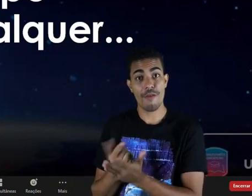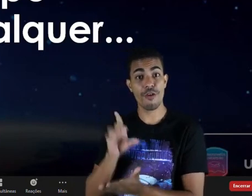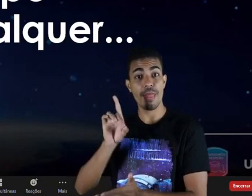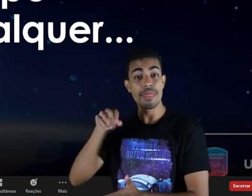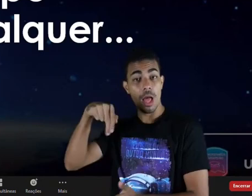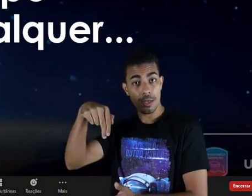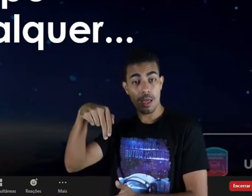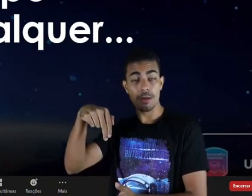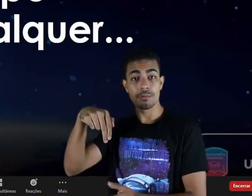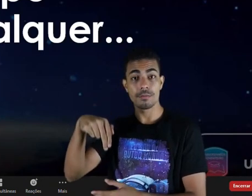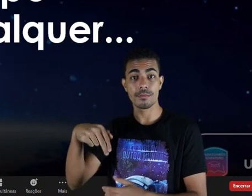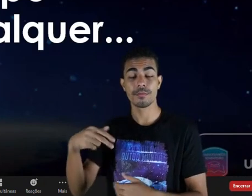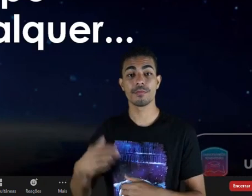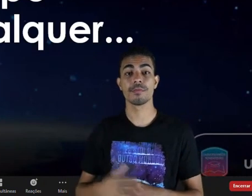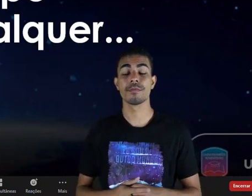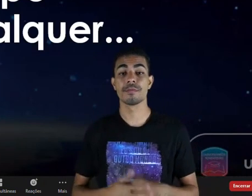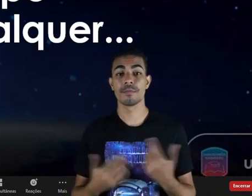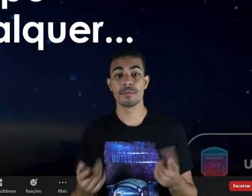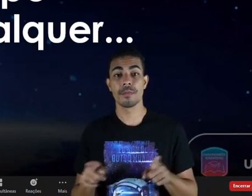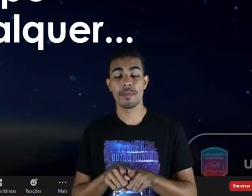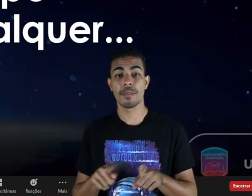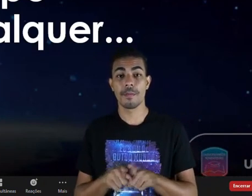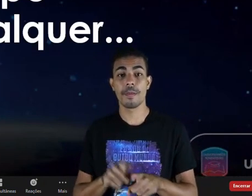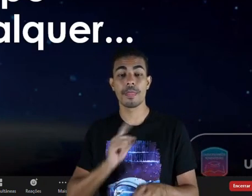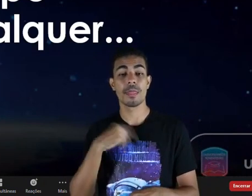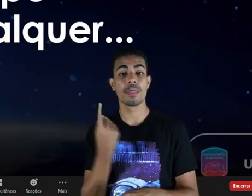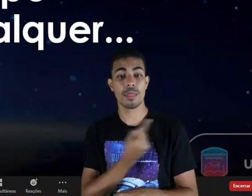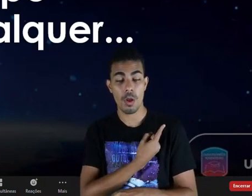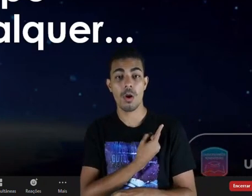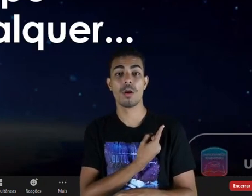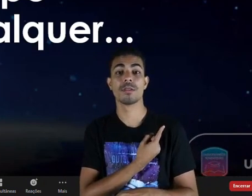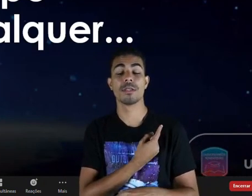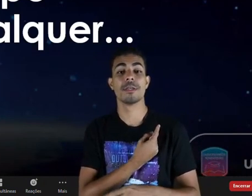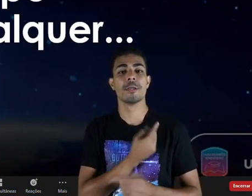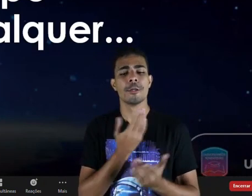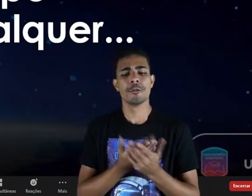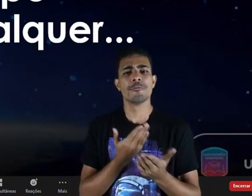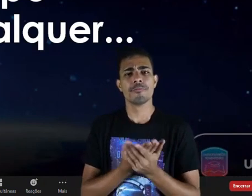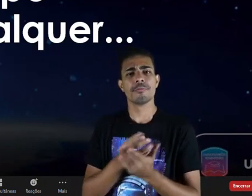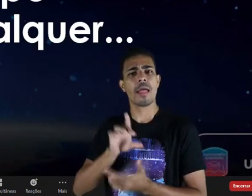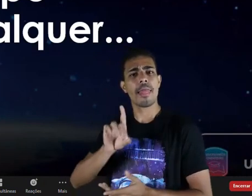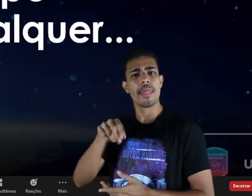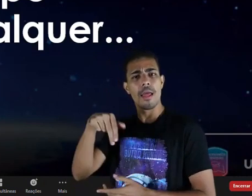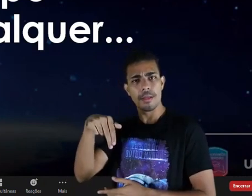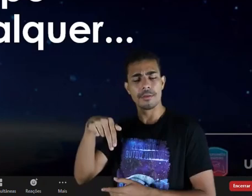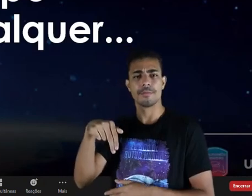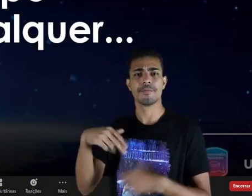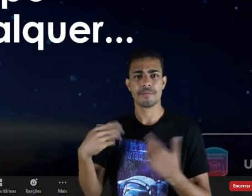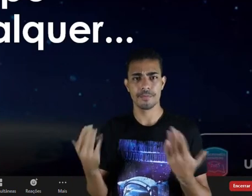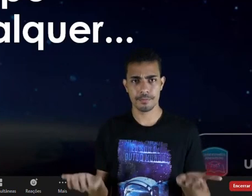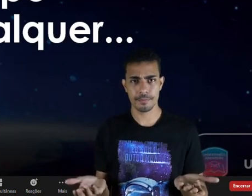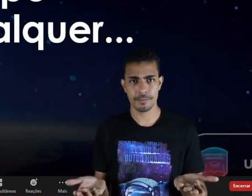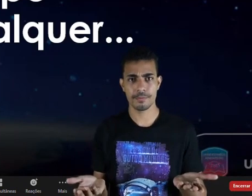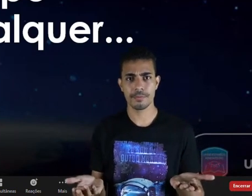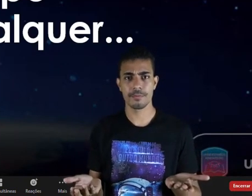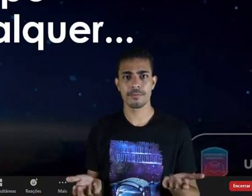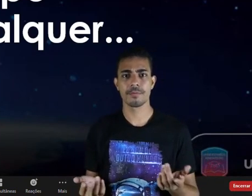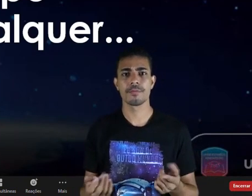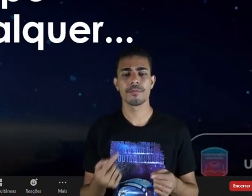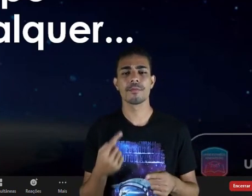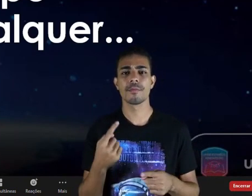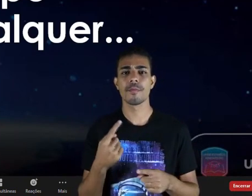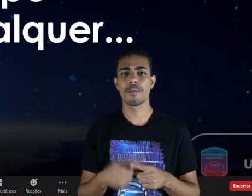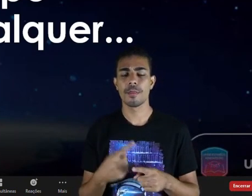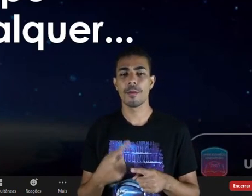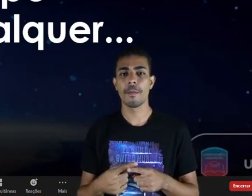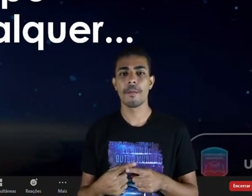por coincidência, também é muito precioso para nós adventistas. E eles estavam estudando justamente aquela passagem de Daniel, capítulo 5,